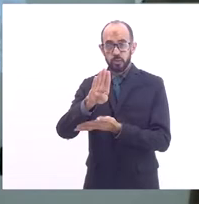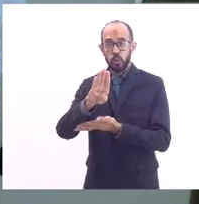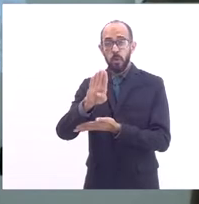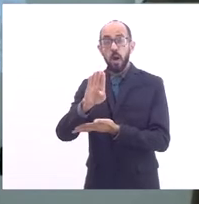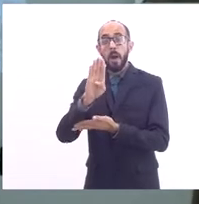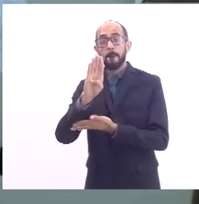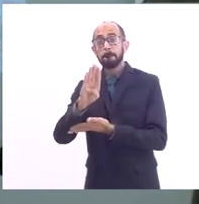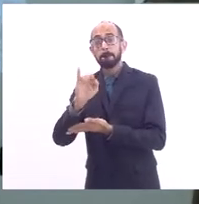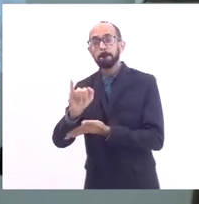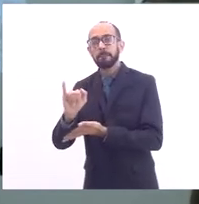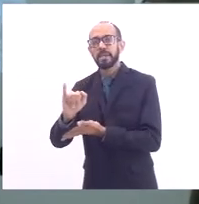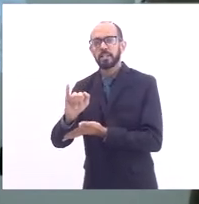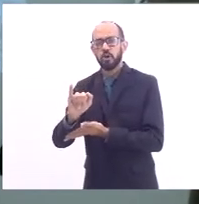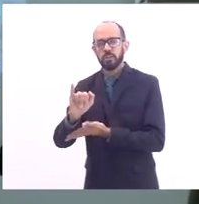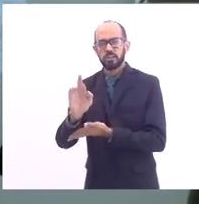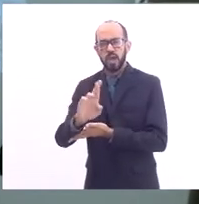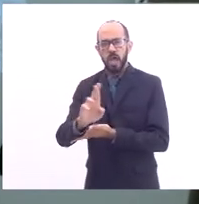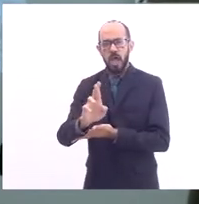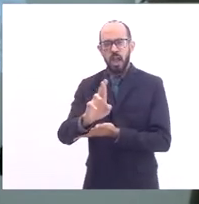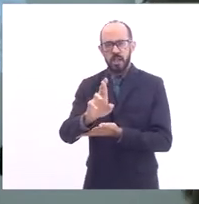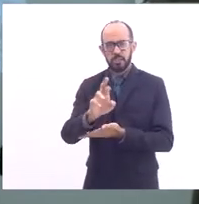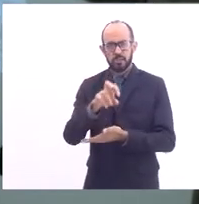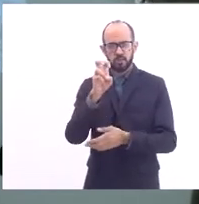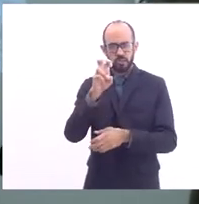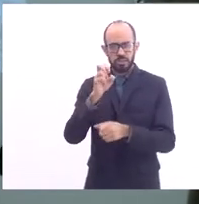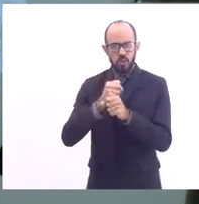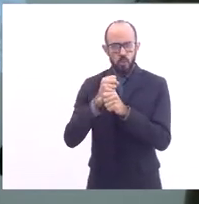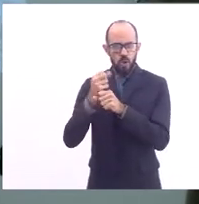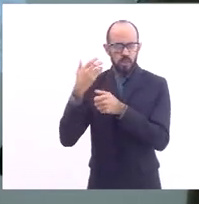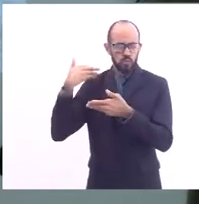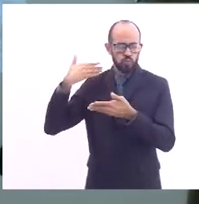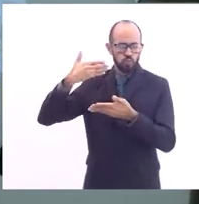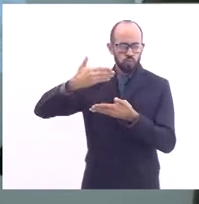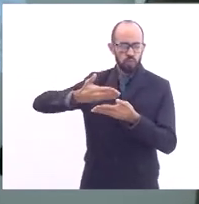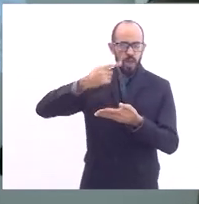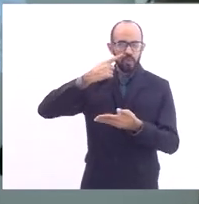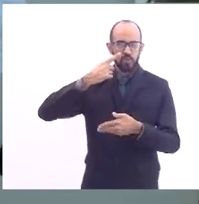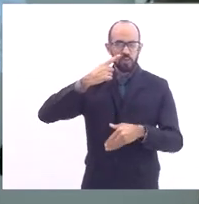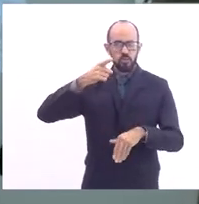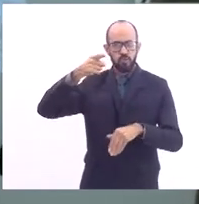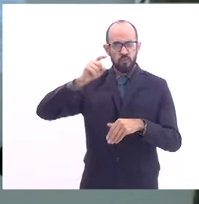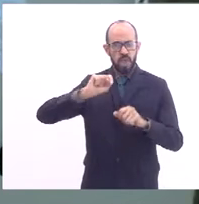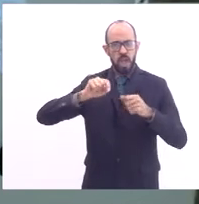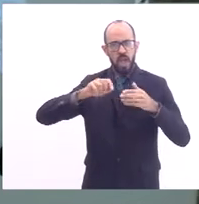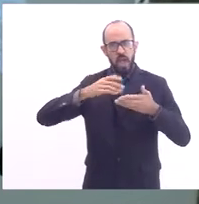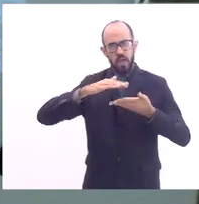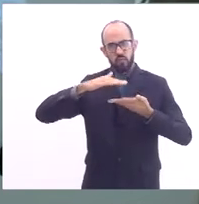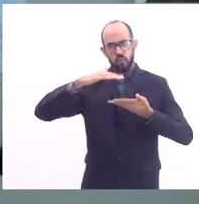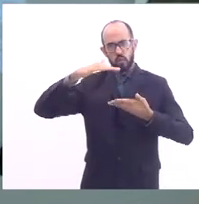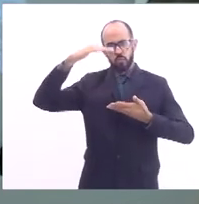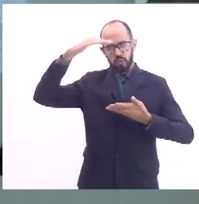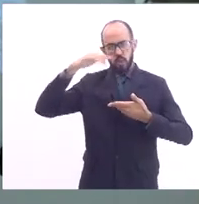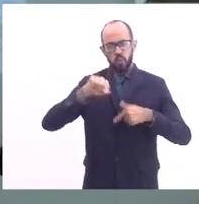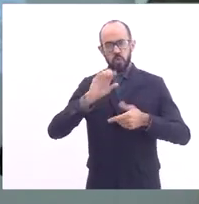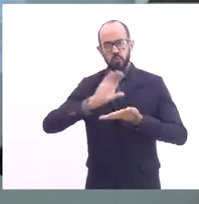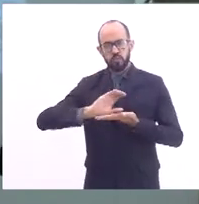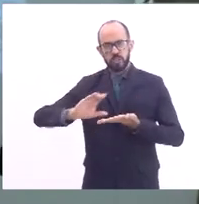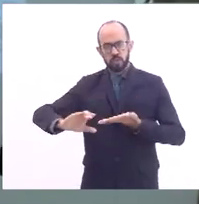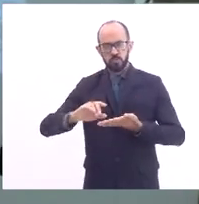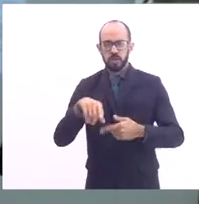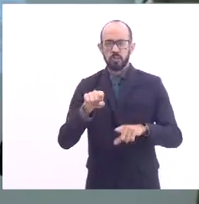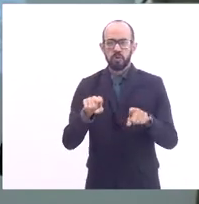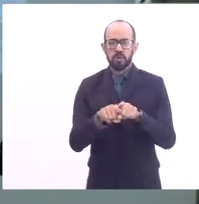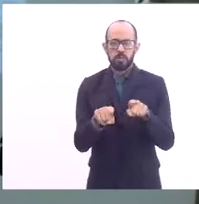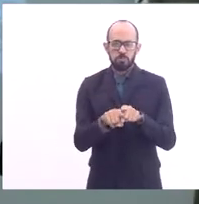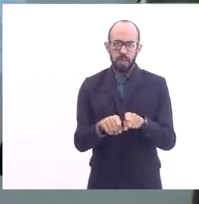4 bilhões e 300, né, realizado nos últimos 5 anos. Aqui a gente vê a evolução a cada ano. Né? E o investimento, ele é praticamente